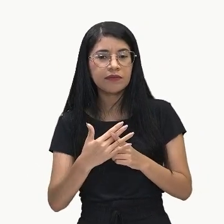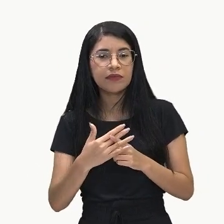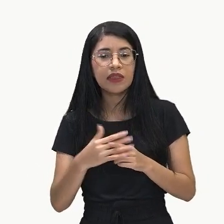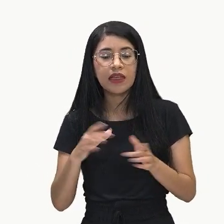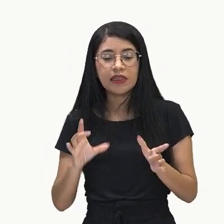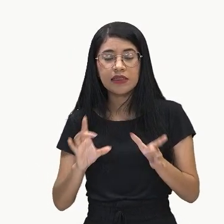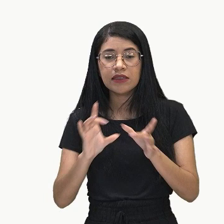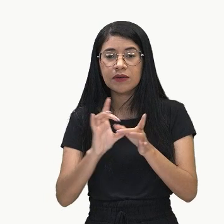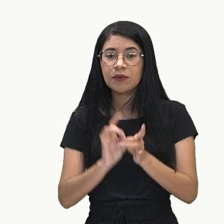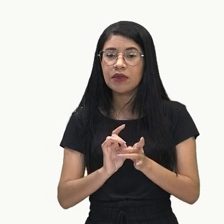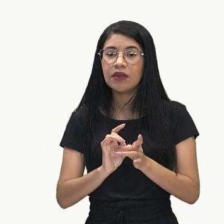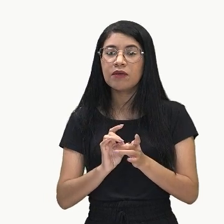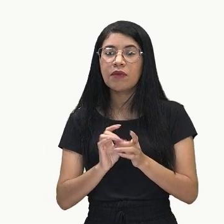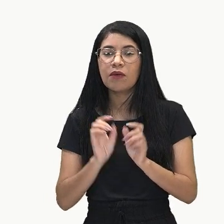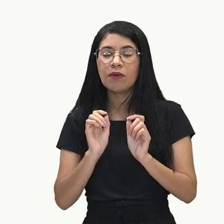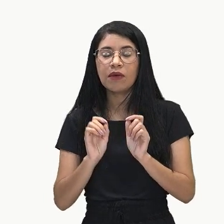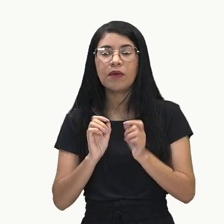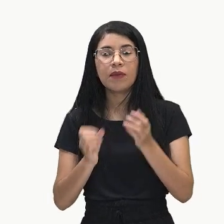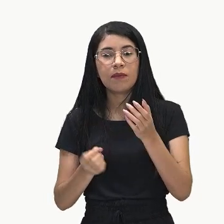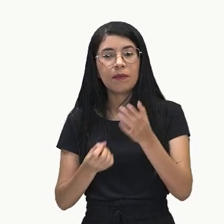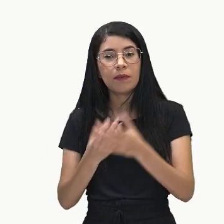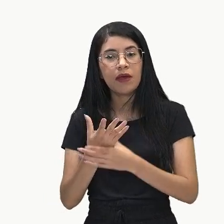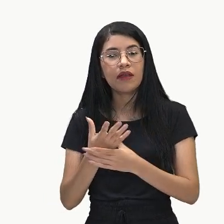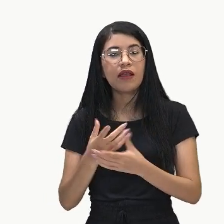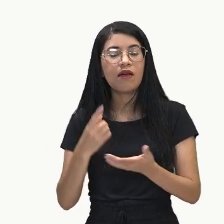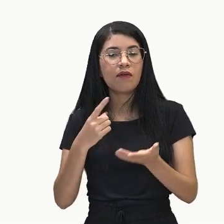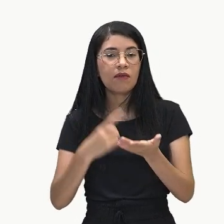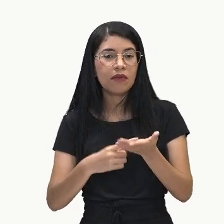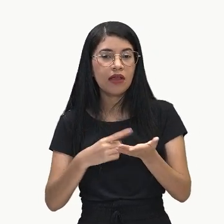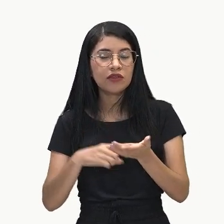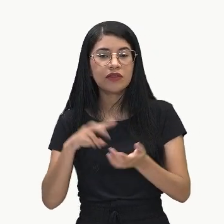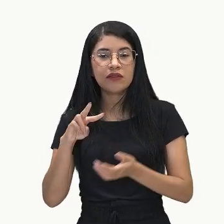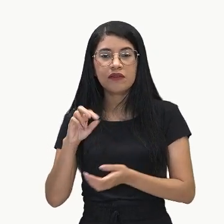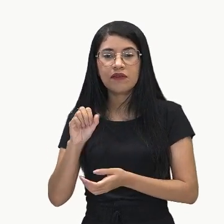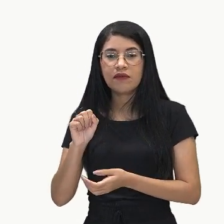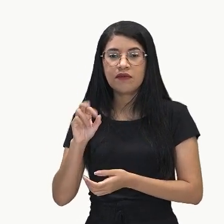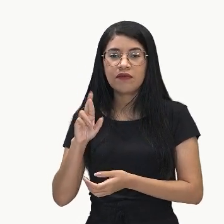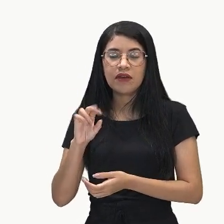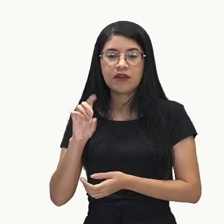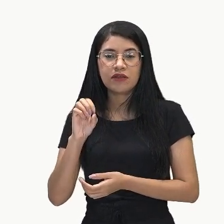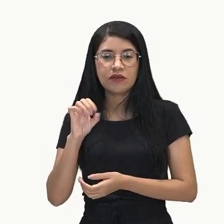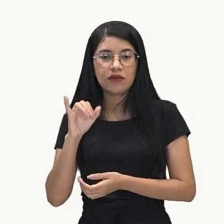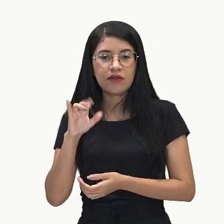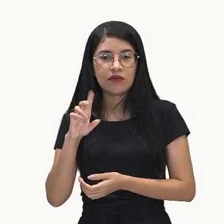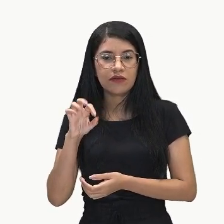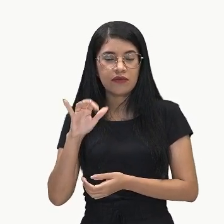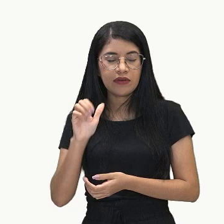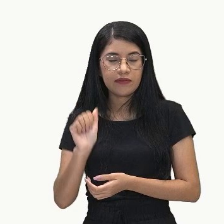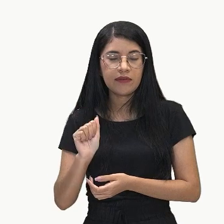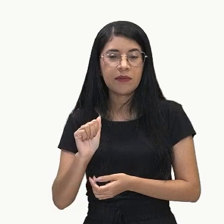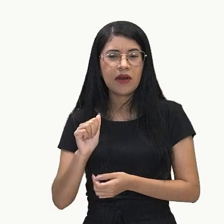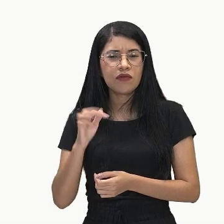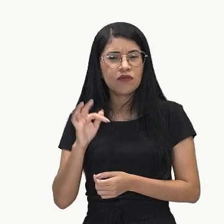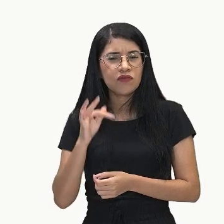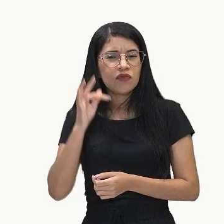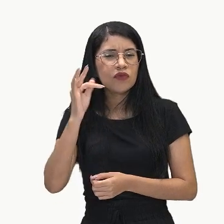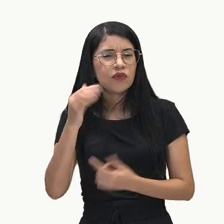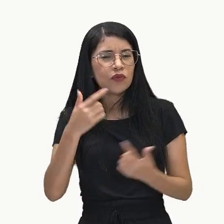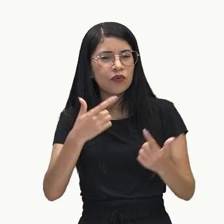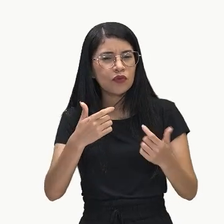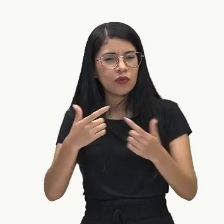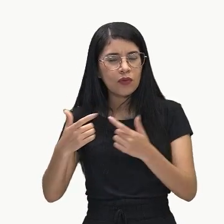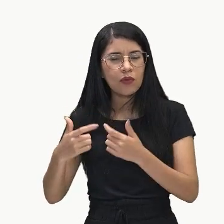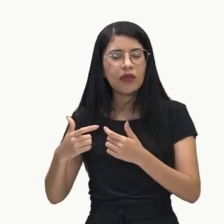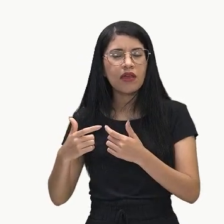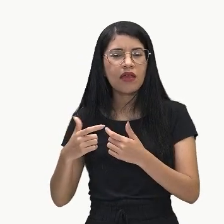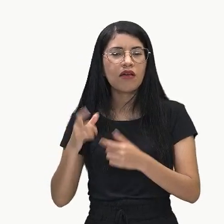se uniram naquele momento para fundar o Pacto de Varsóvia, justamente para lutar futuramente em uma guerra contra os